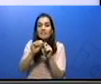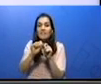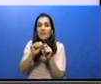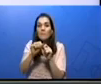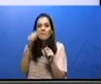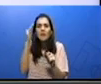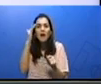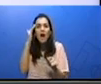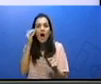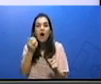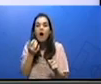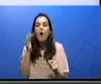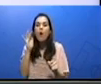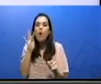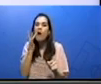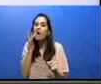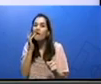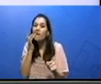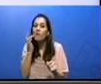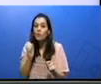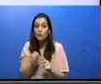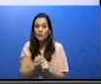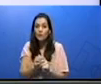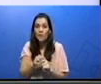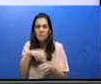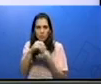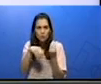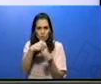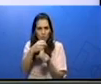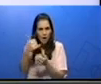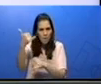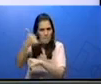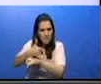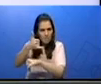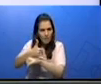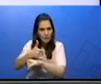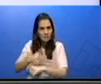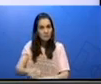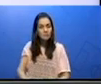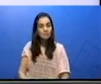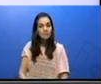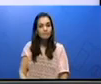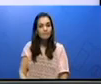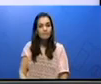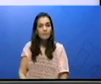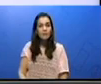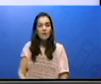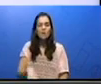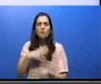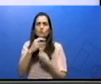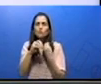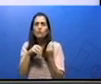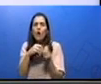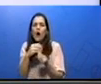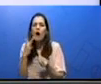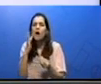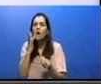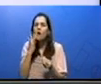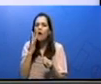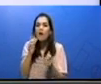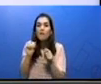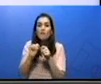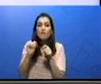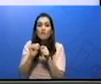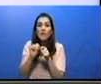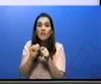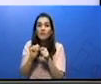a partir da combinação de outros metais. Se tanto o chumbo como o ouro eles são formados por